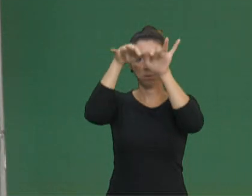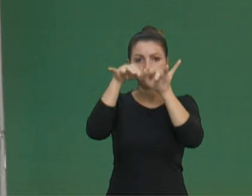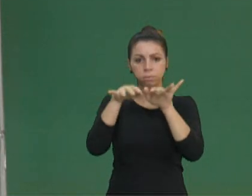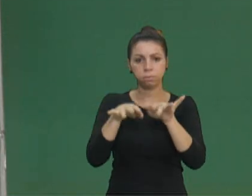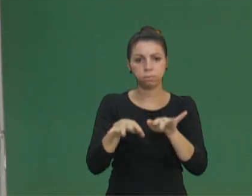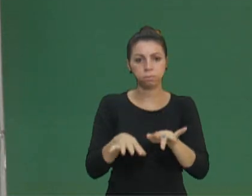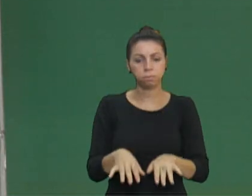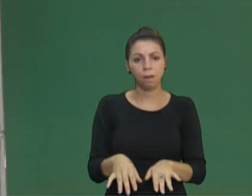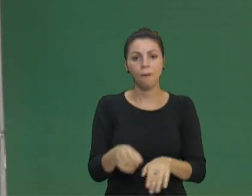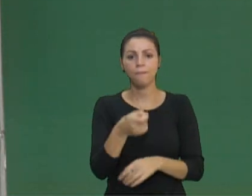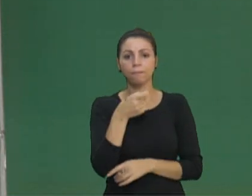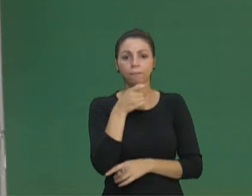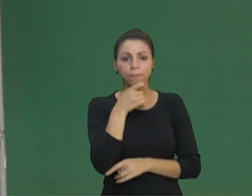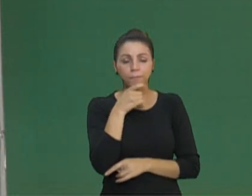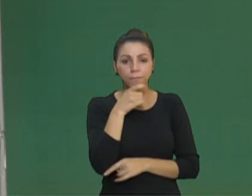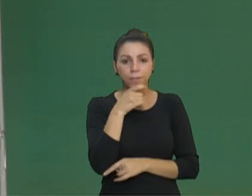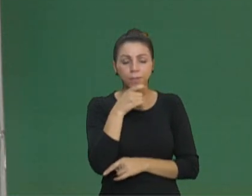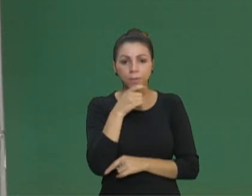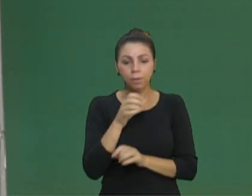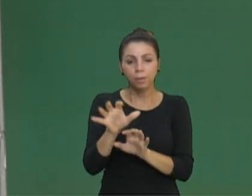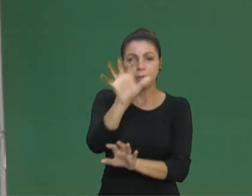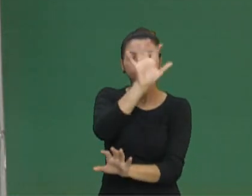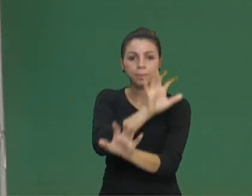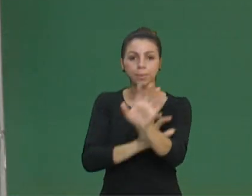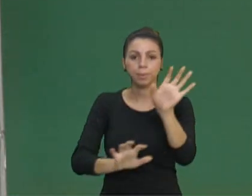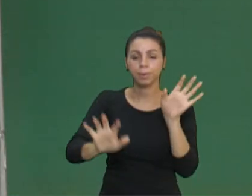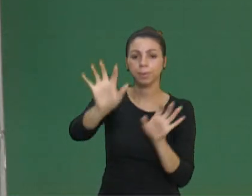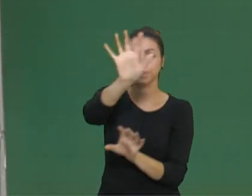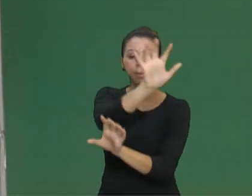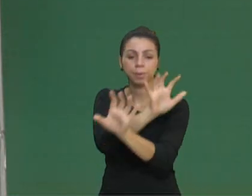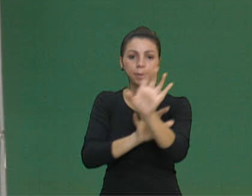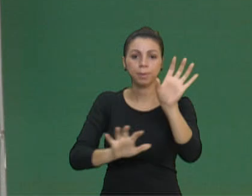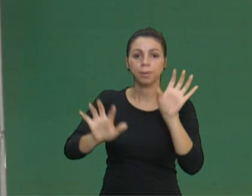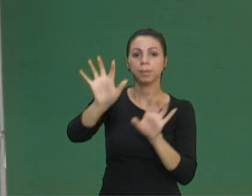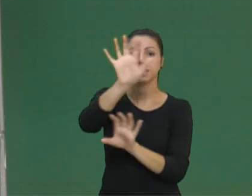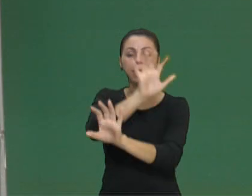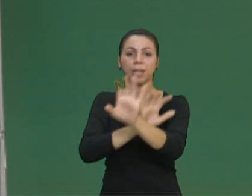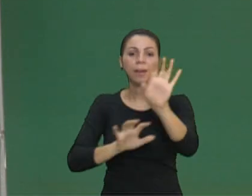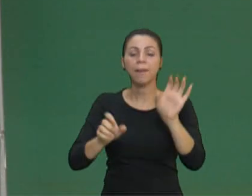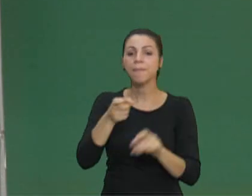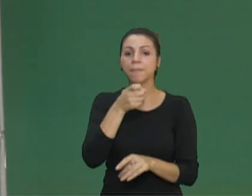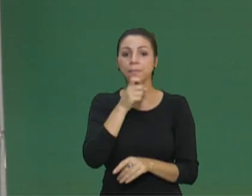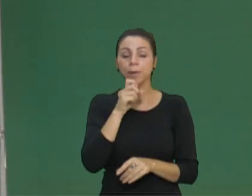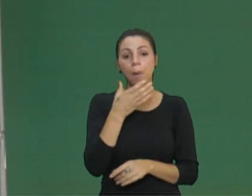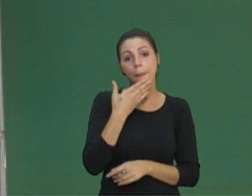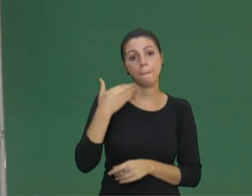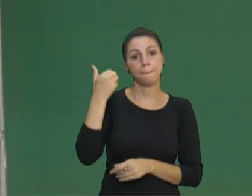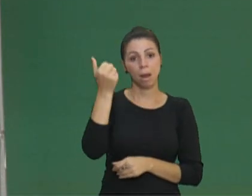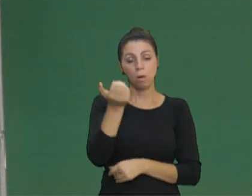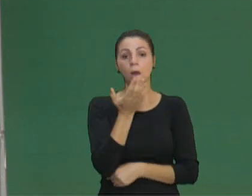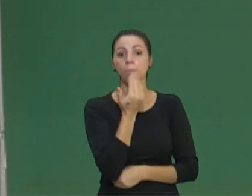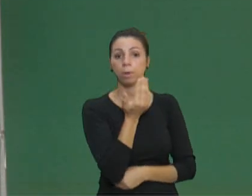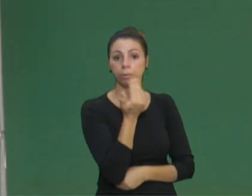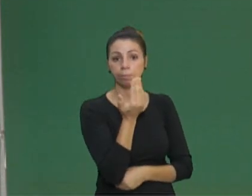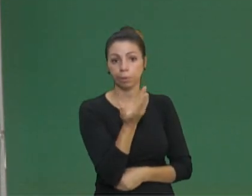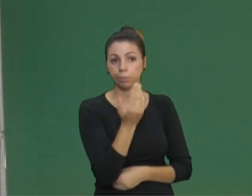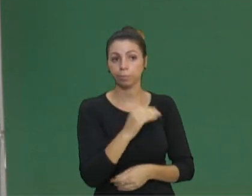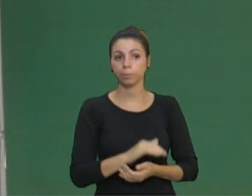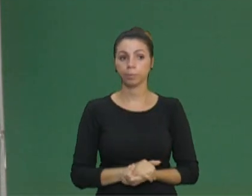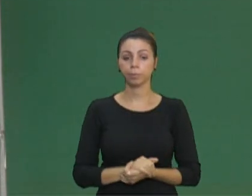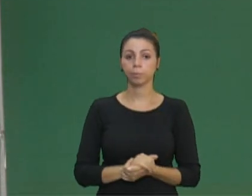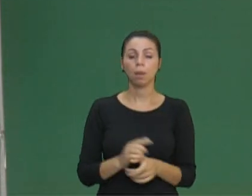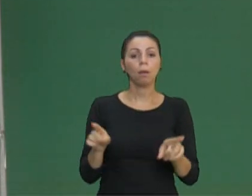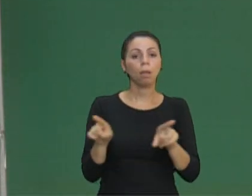refrigerados ali, então fica muito mais fácil, mais eficiente dessa forma o aparelho, tá? E aqui